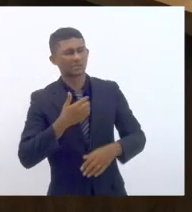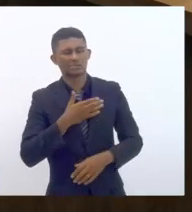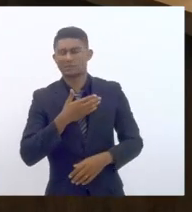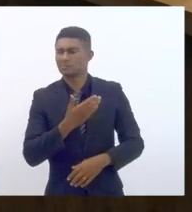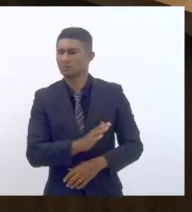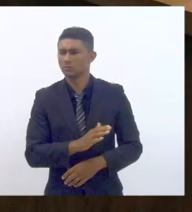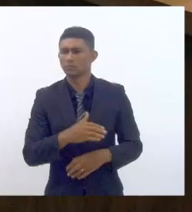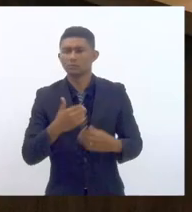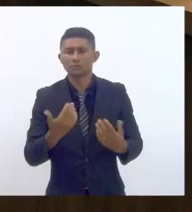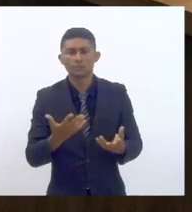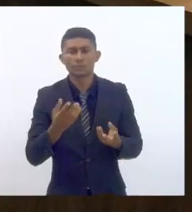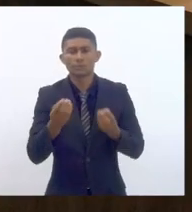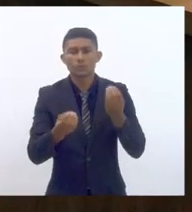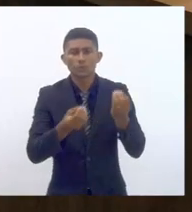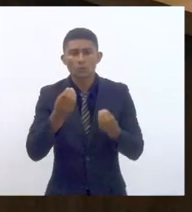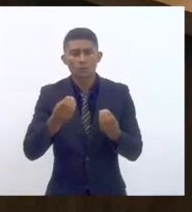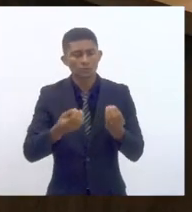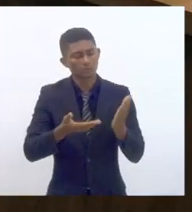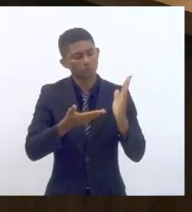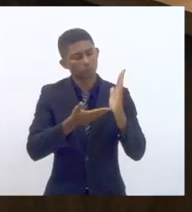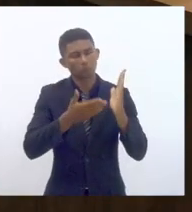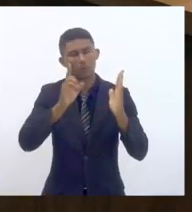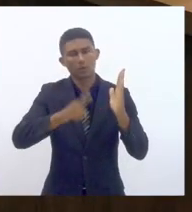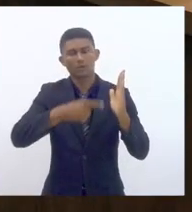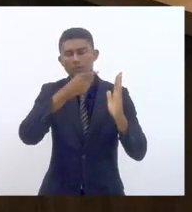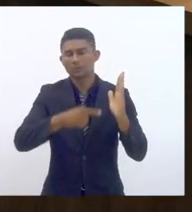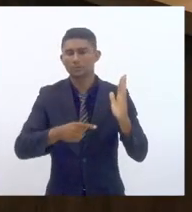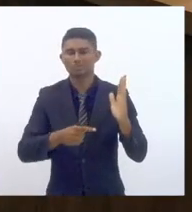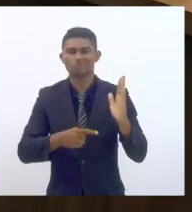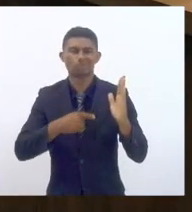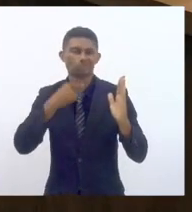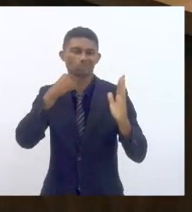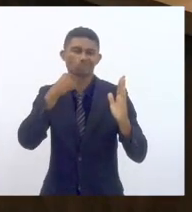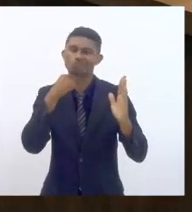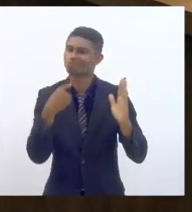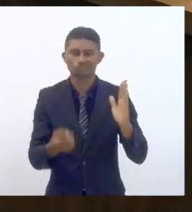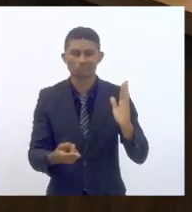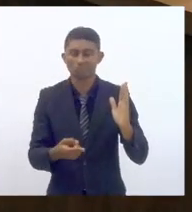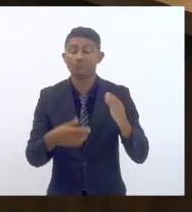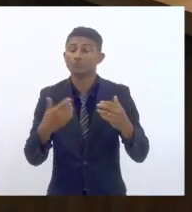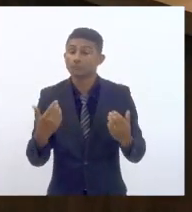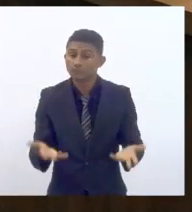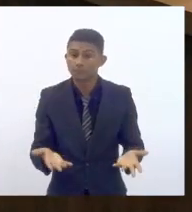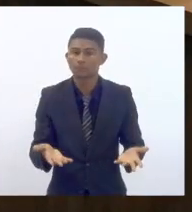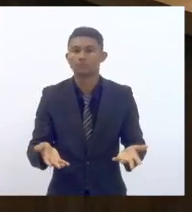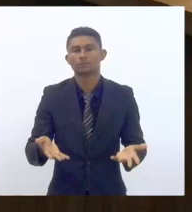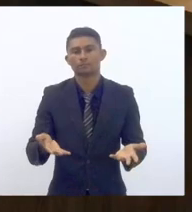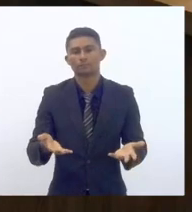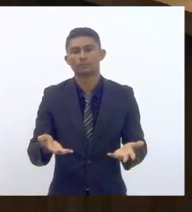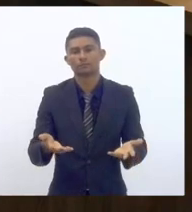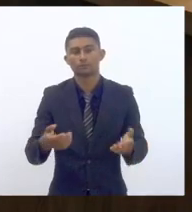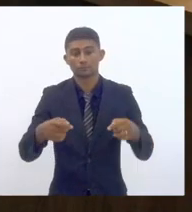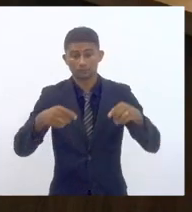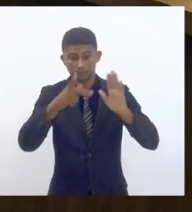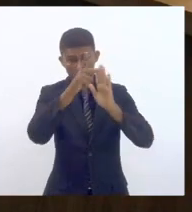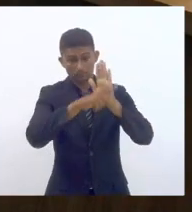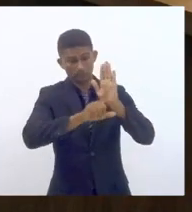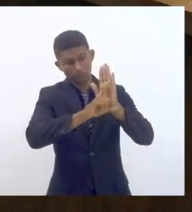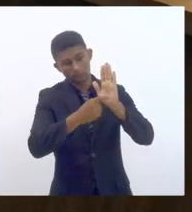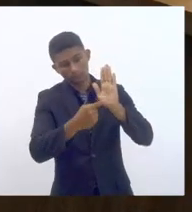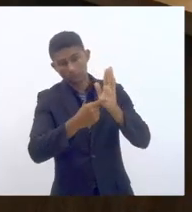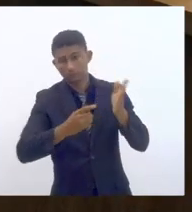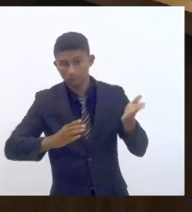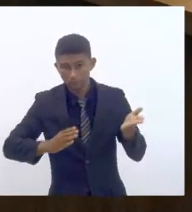uma dificuldade muito grande para que se cancele os planos. Então, dessa forma, a gente aprovando esse